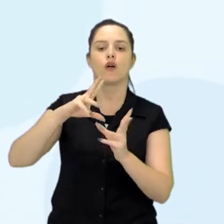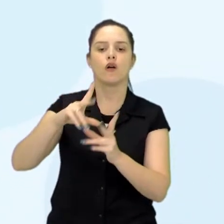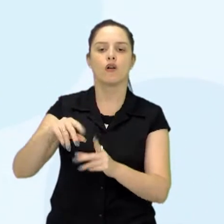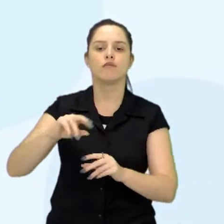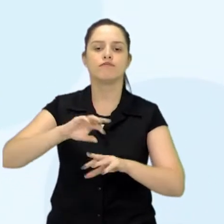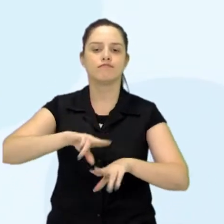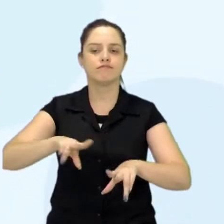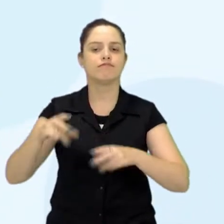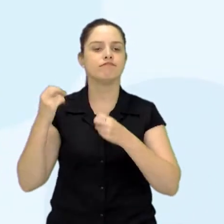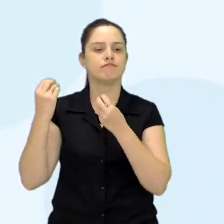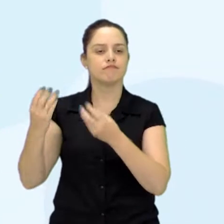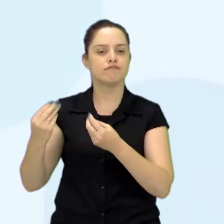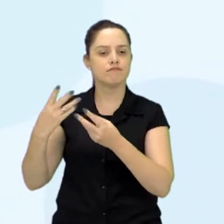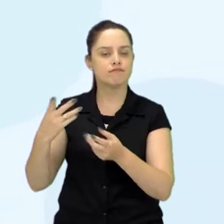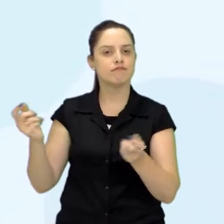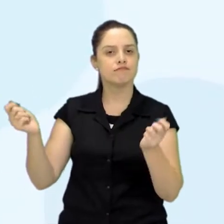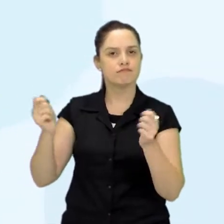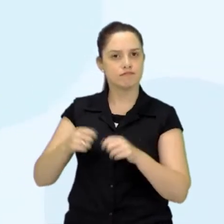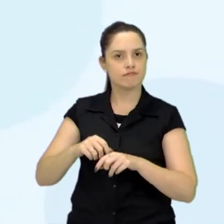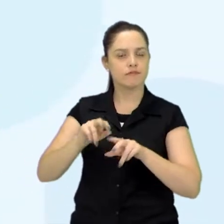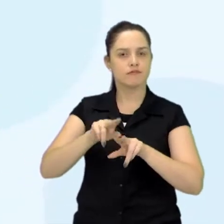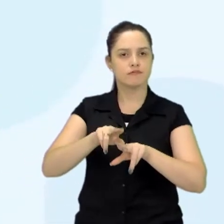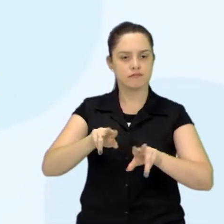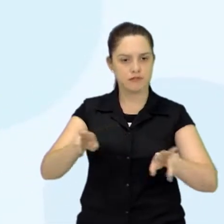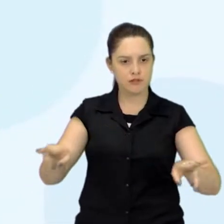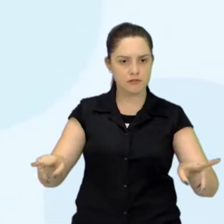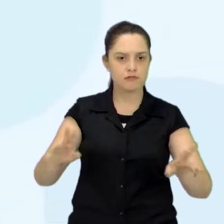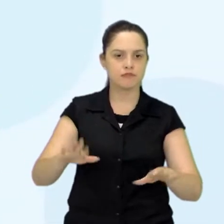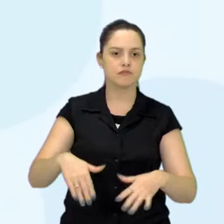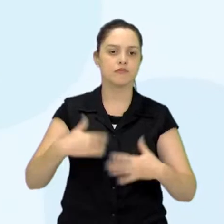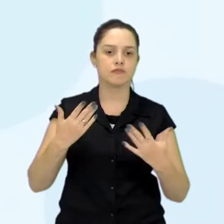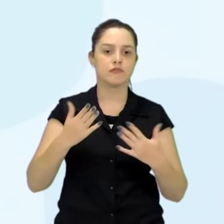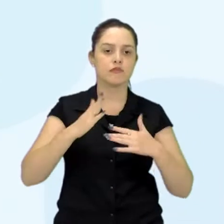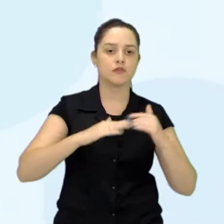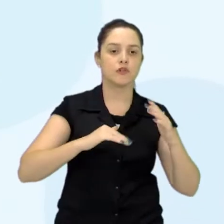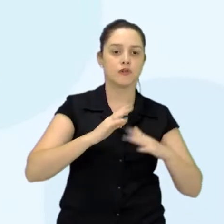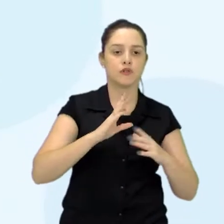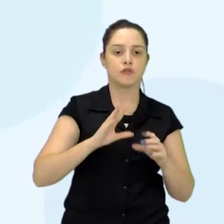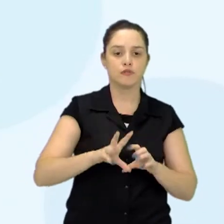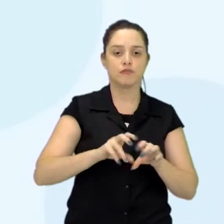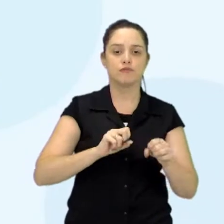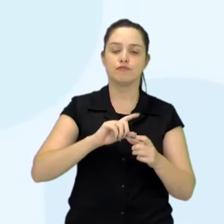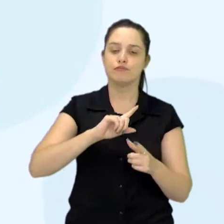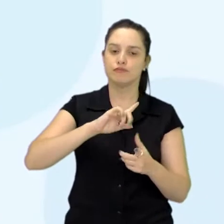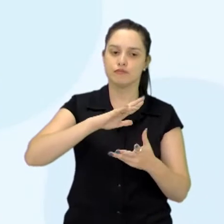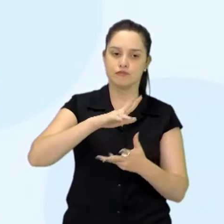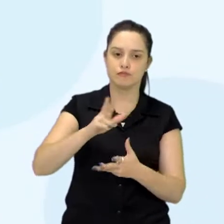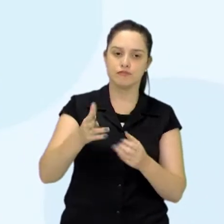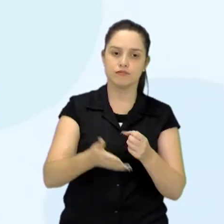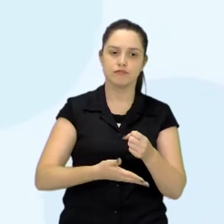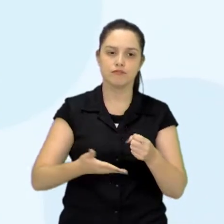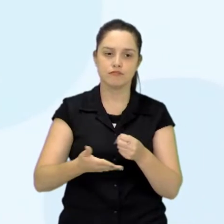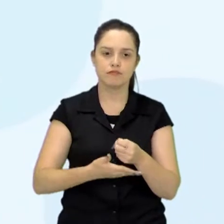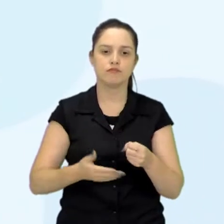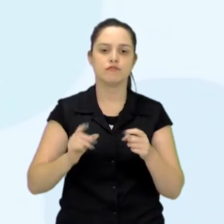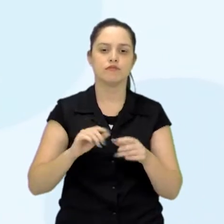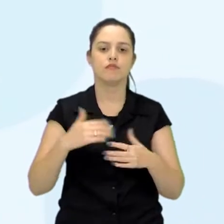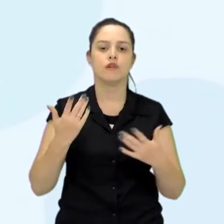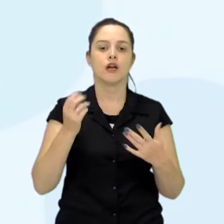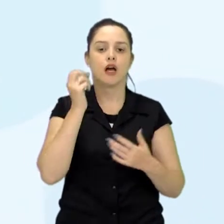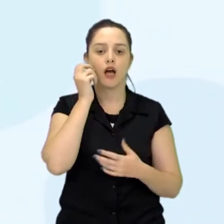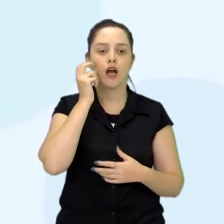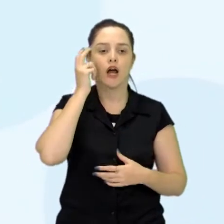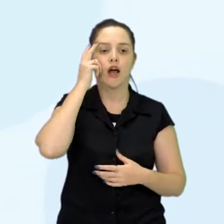informações disponíveis em diferentes mídias. E a habilidade da formação geral básica, analisar objetos e vestígios da cultura material